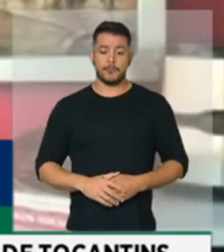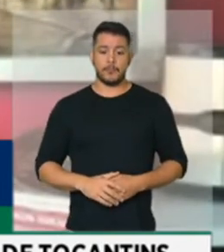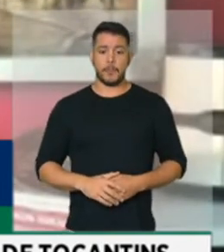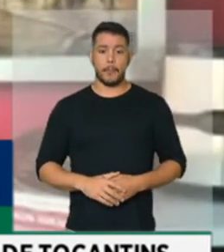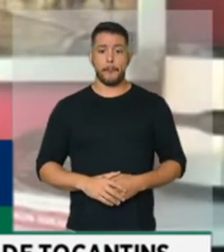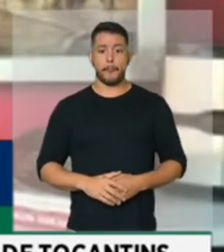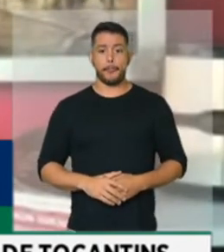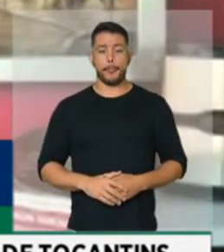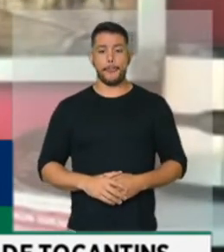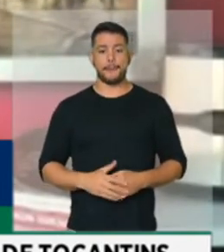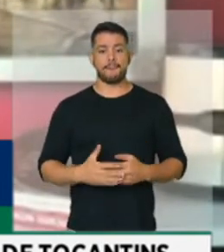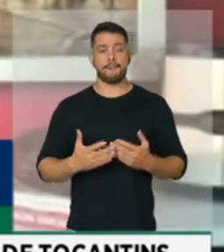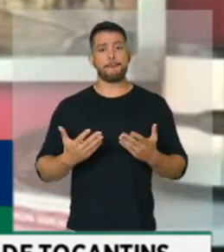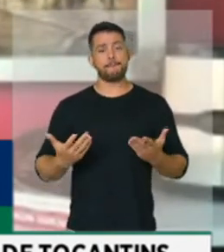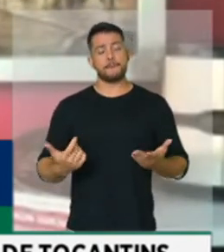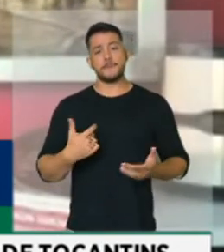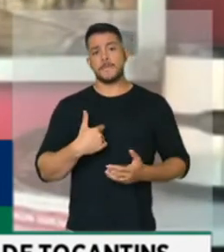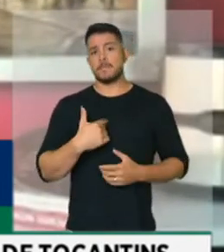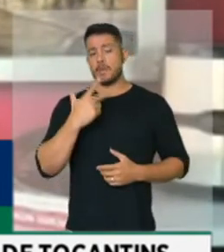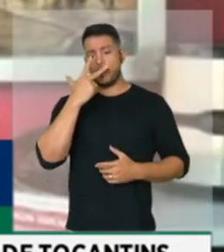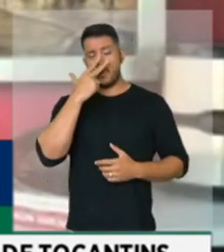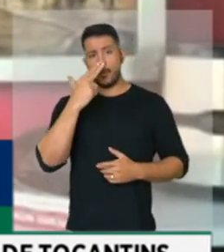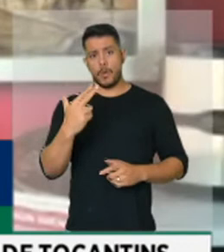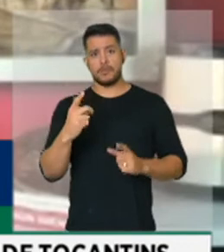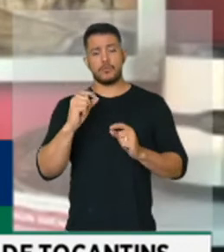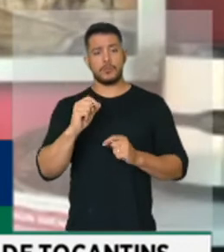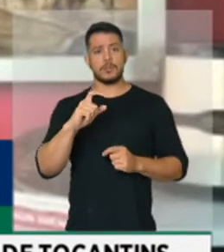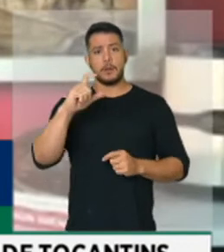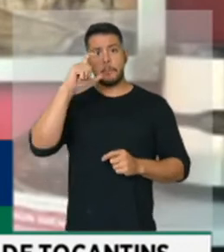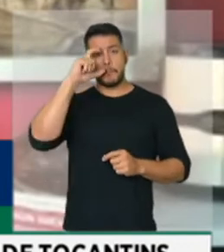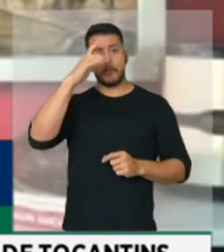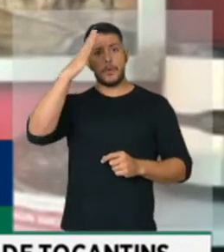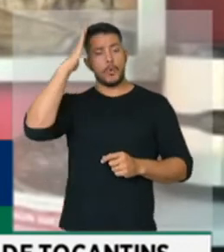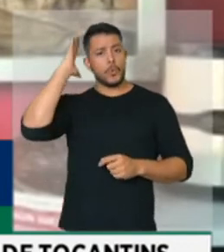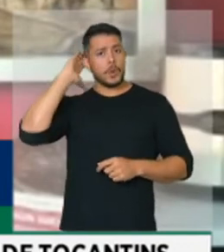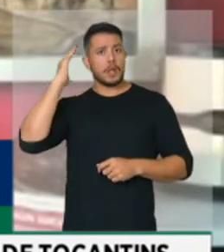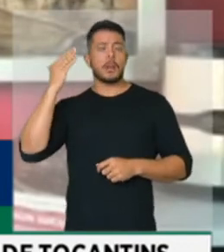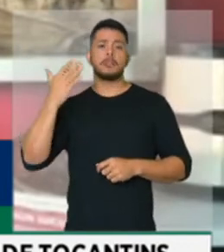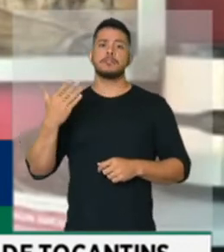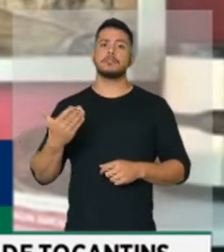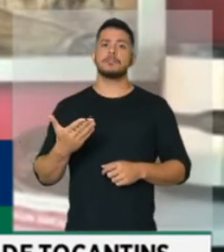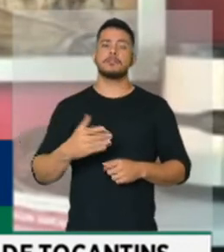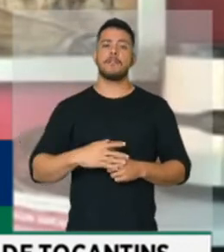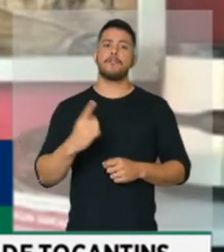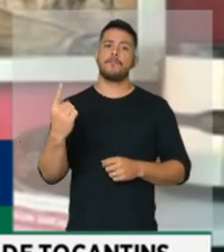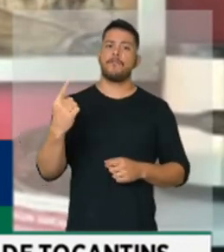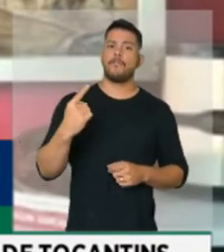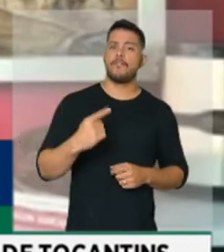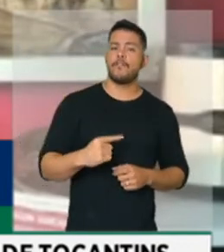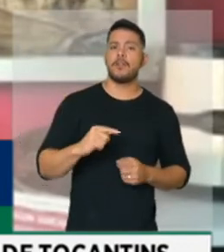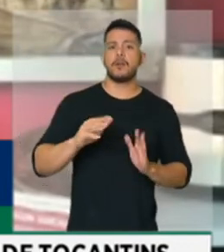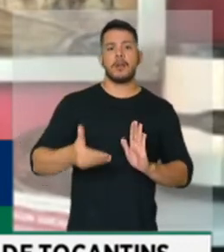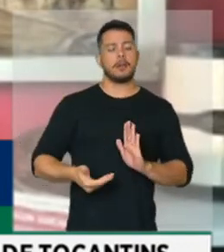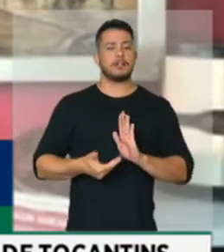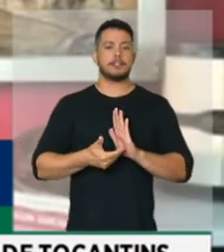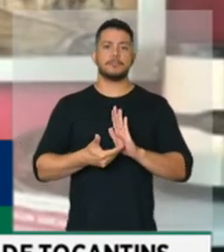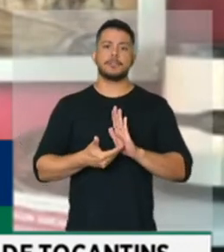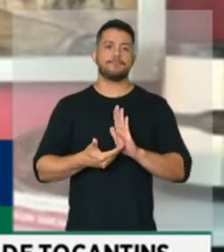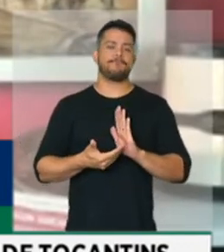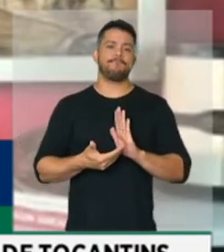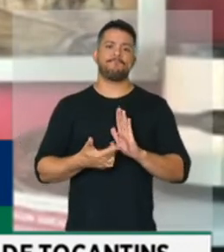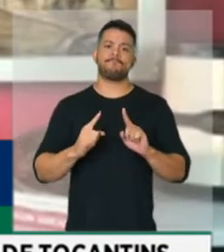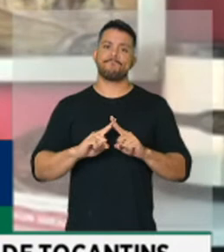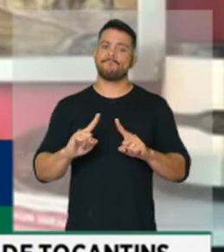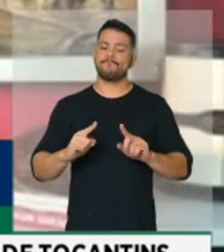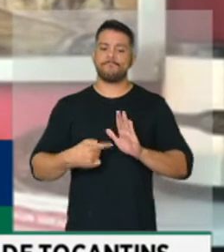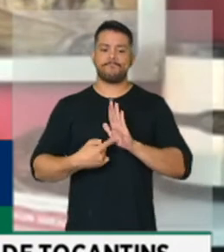considero que essa vinda do ministro Paulo Guedes aqui na Câmara dos Deputados demonstra uma coisa. Esse